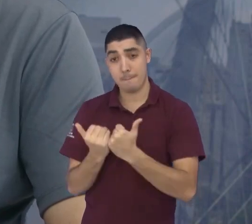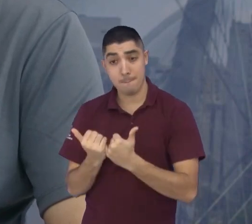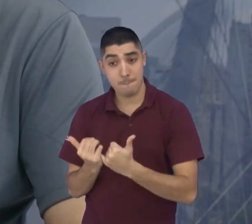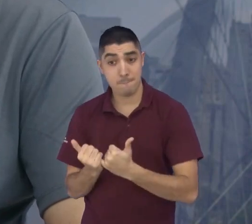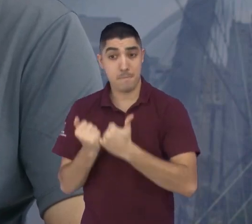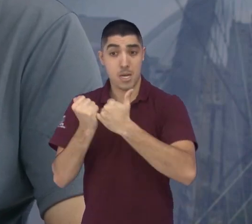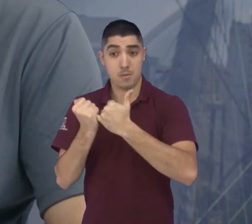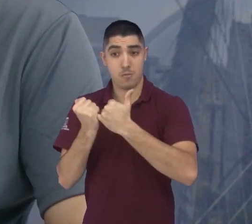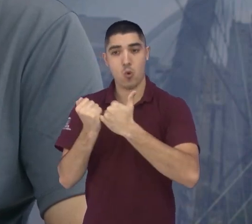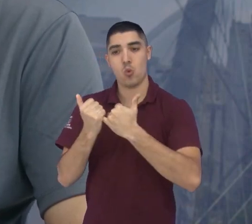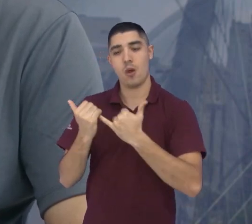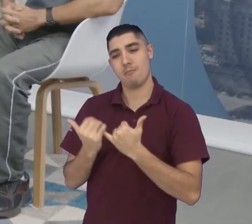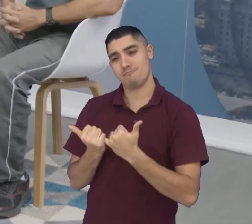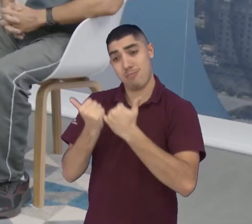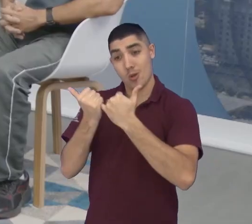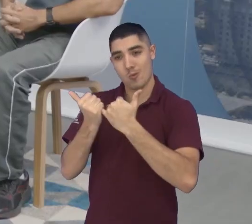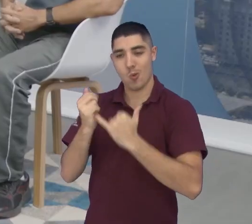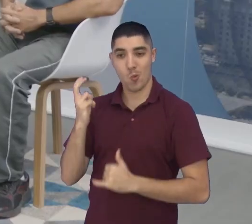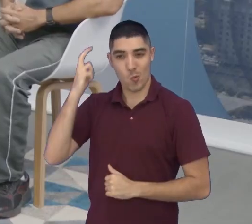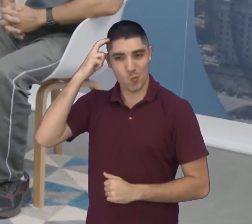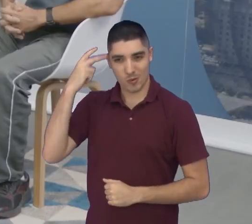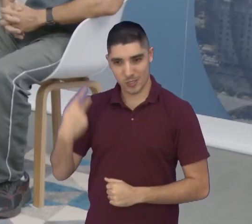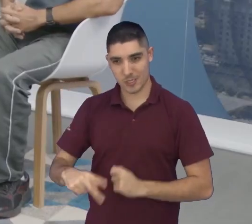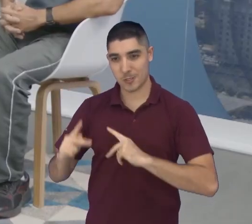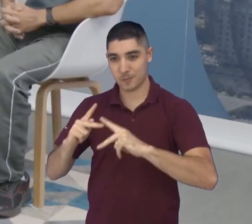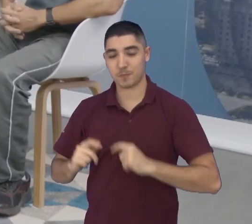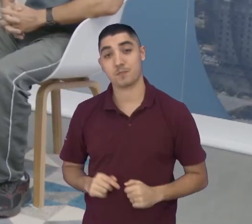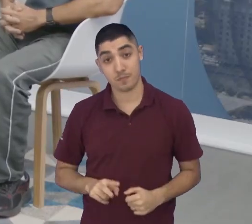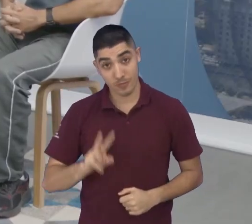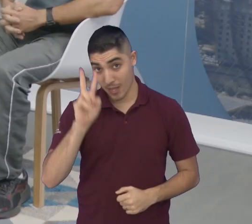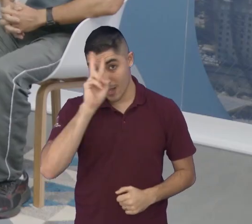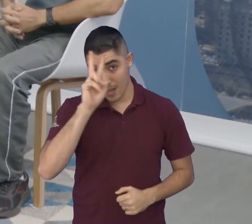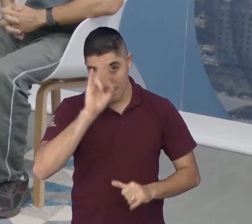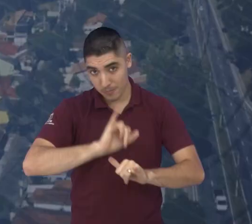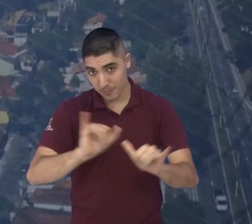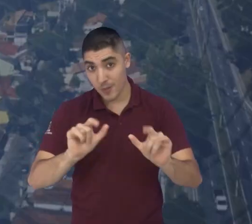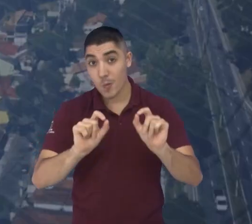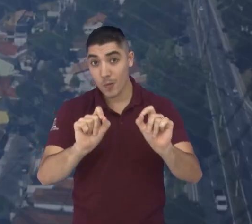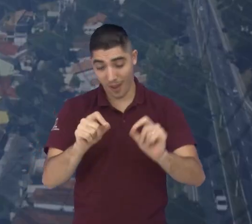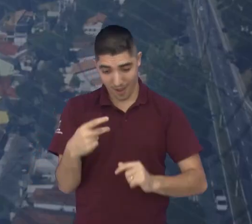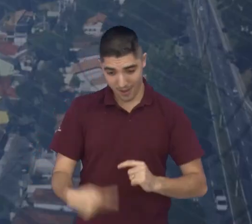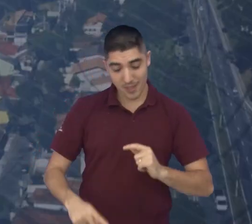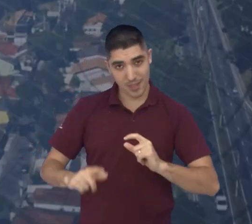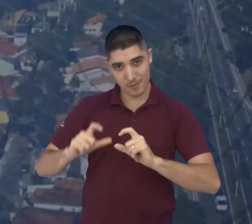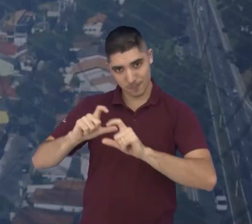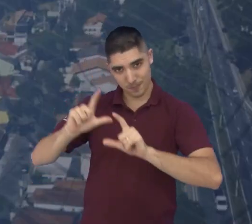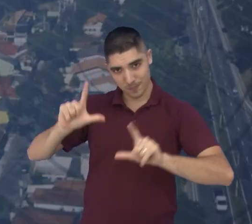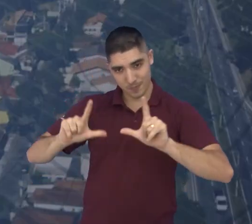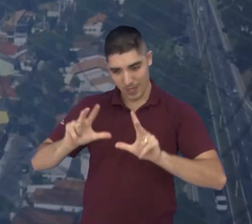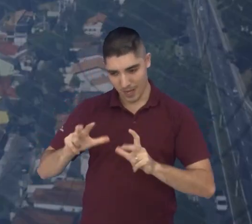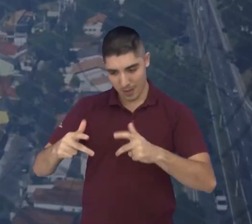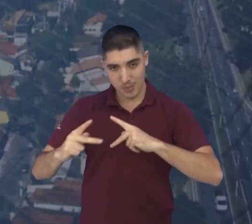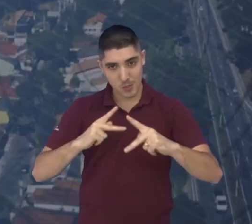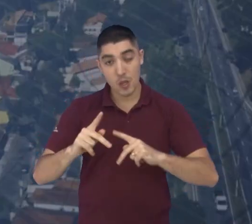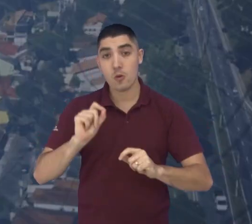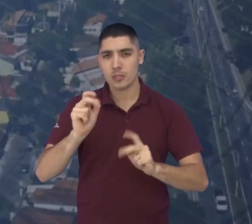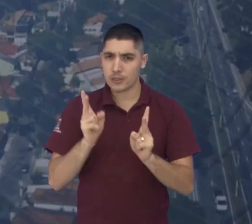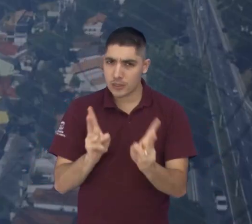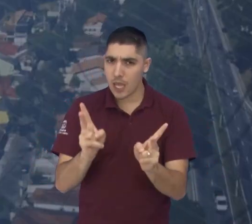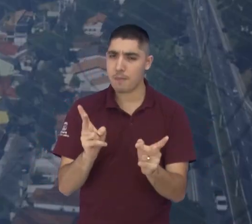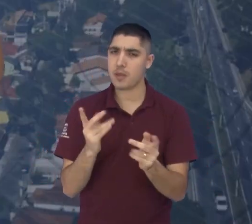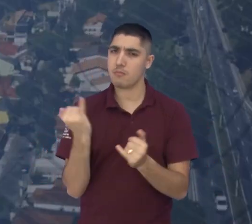culturais de nossa cidade. Isso aí. Lembrando, gente, que a TV Câmara de São José dos Campos preza pela